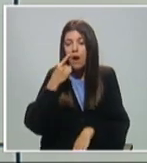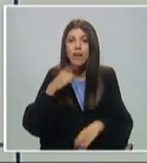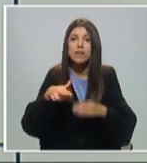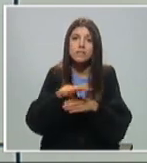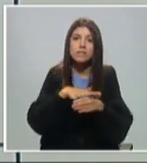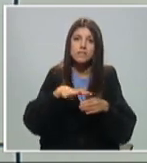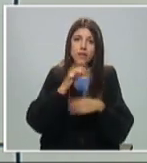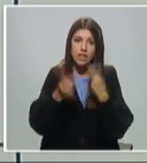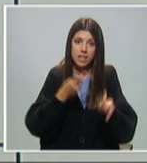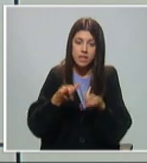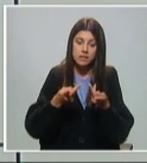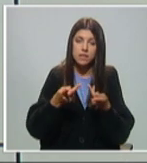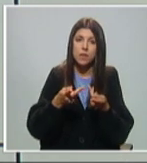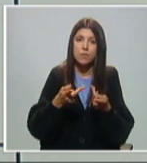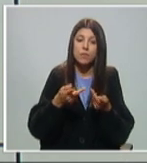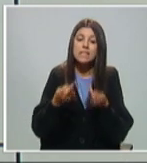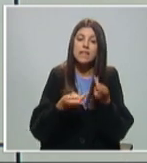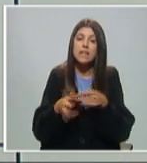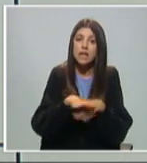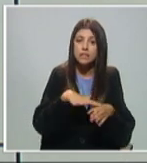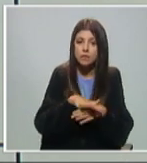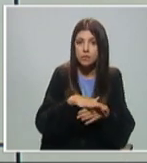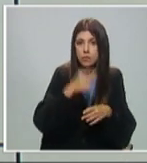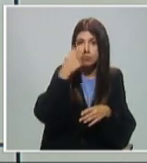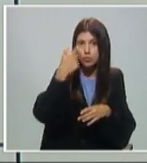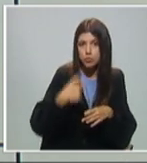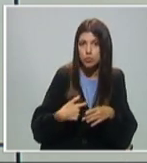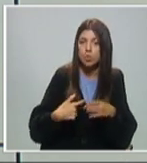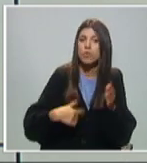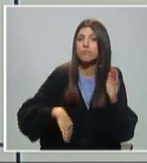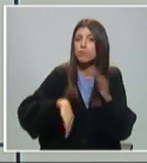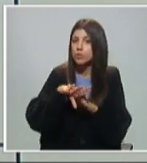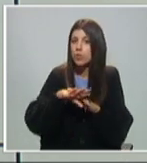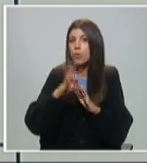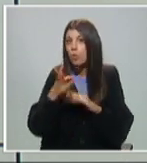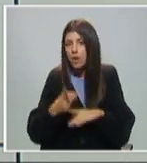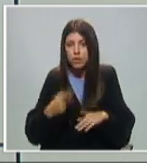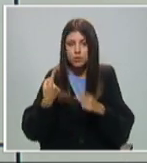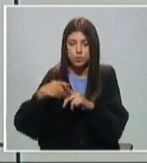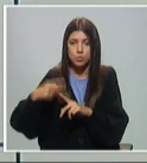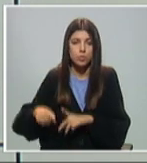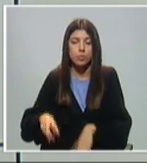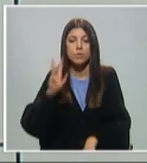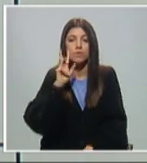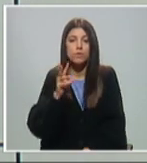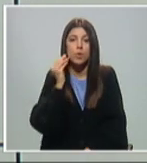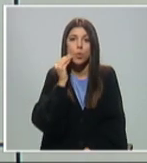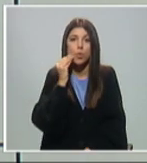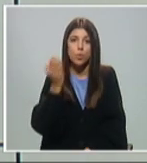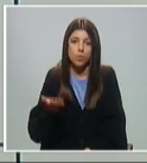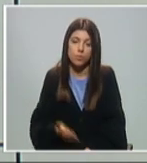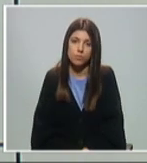base no critério quem é que fica apurado, quem é que não fica. E nós vamos ver então como é que podemos utilizar isto